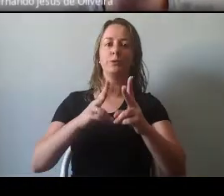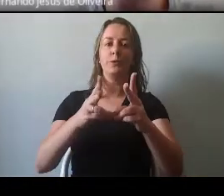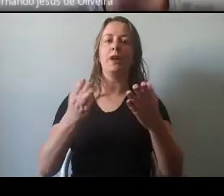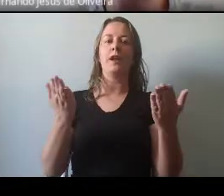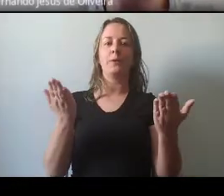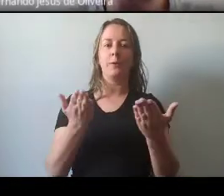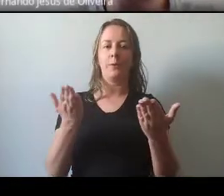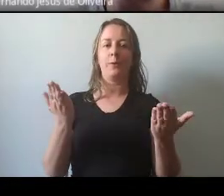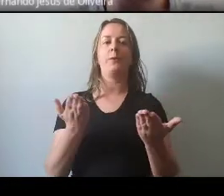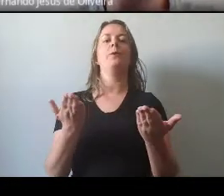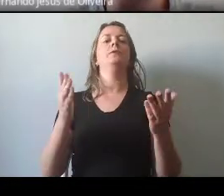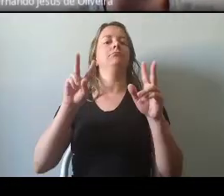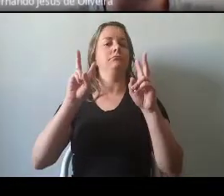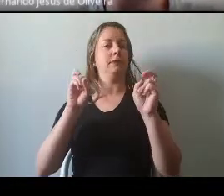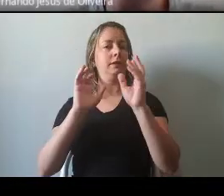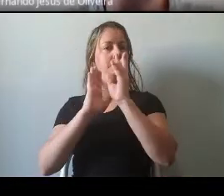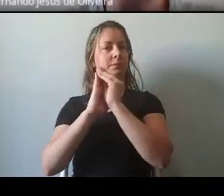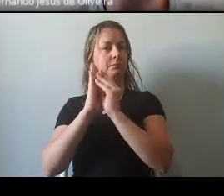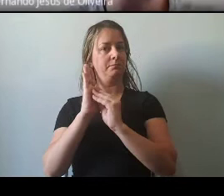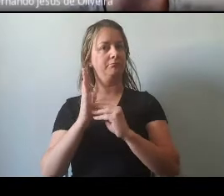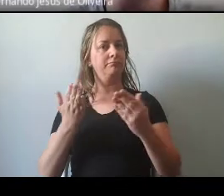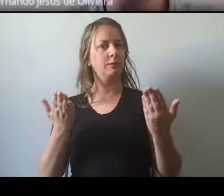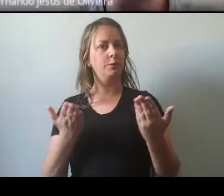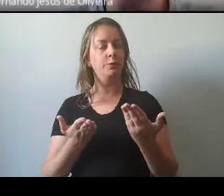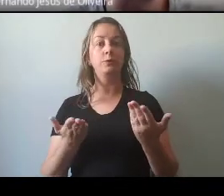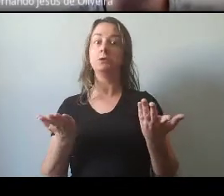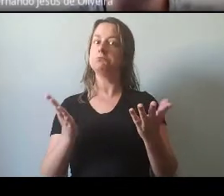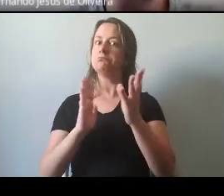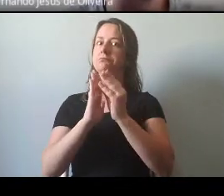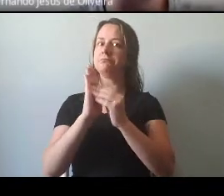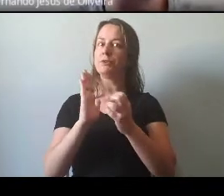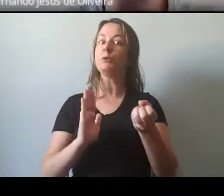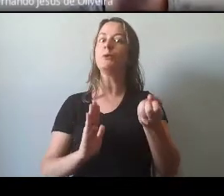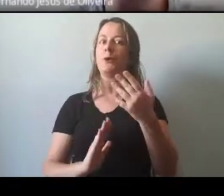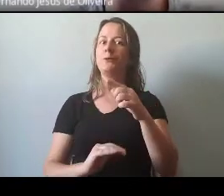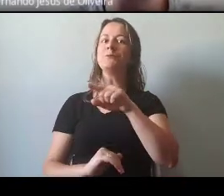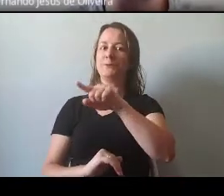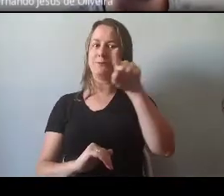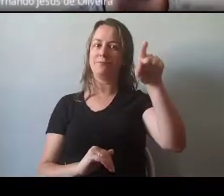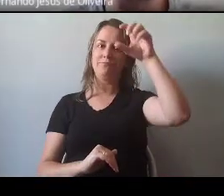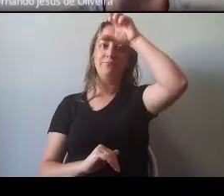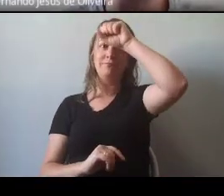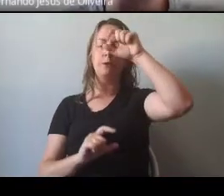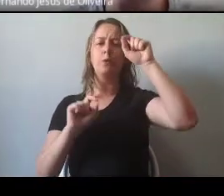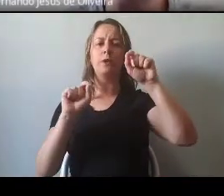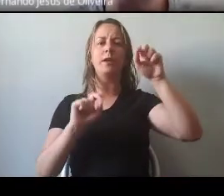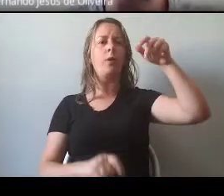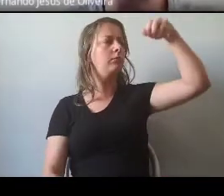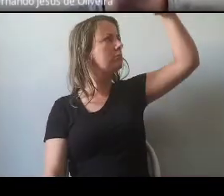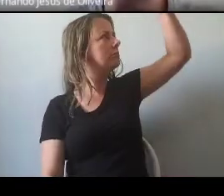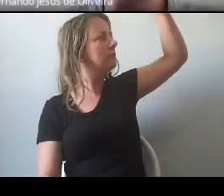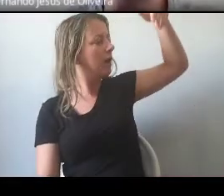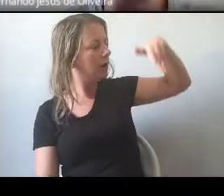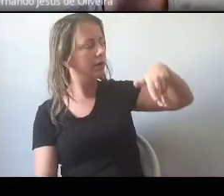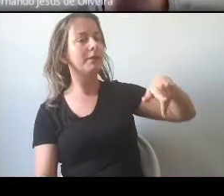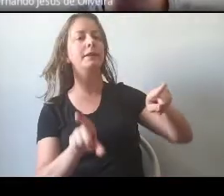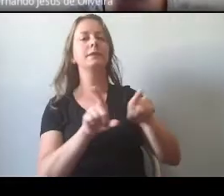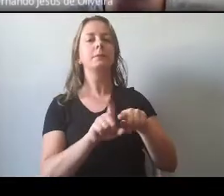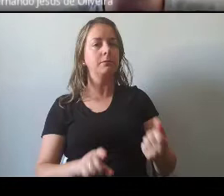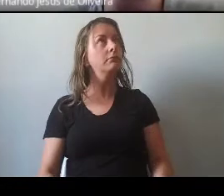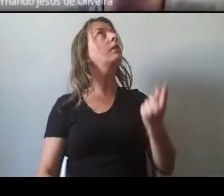Muito bem, vamos então continuar agora a nossa matéria de hoje, né? Agora com a matéria totalmente nova para vocês, que é a queda